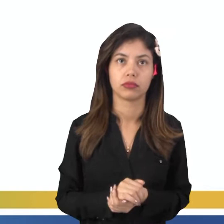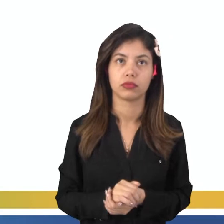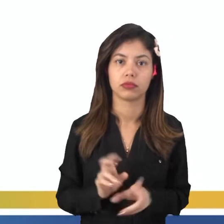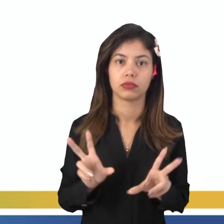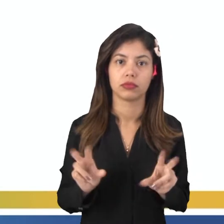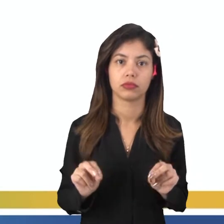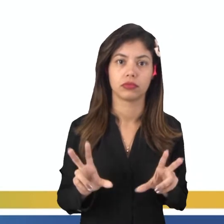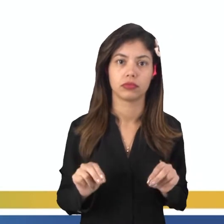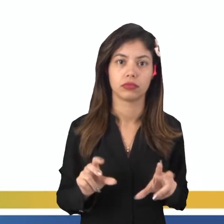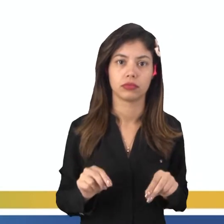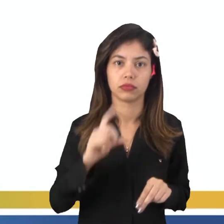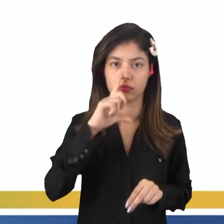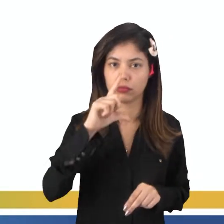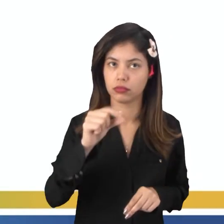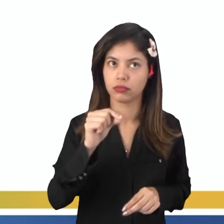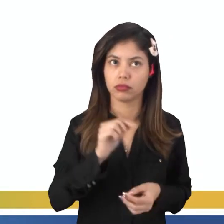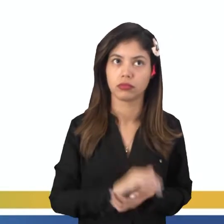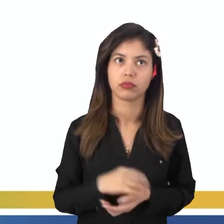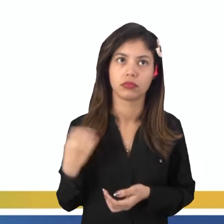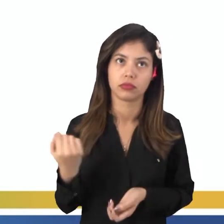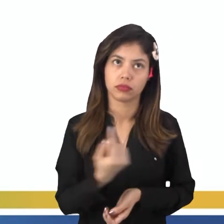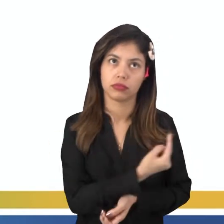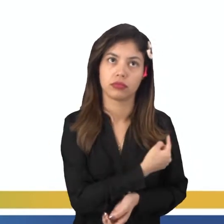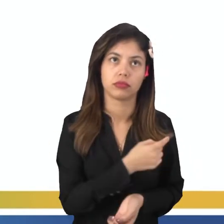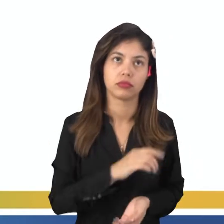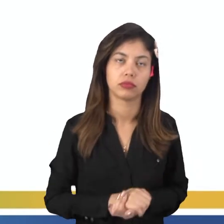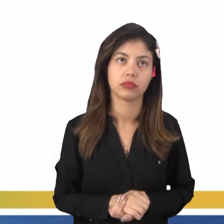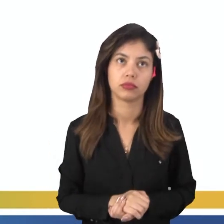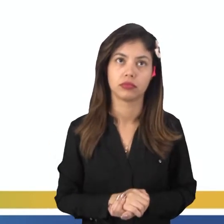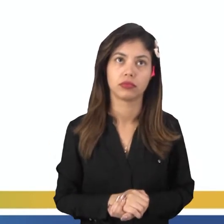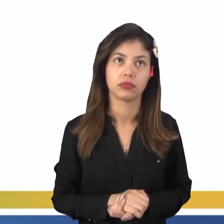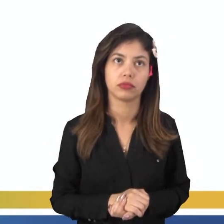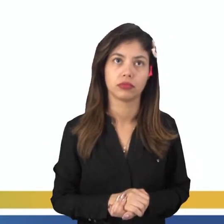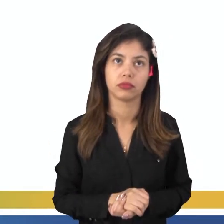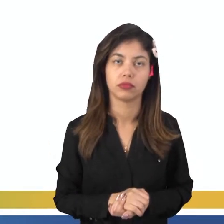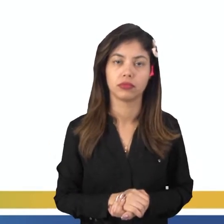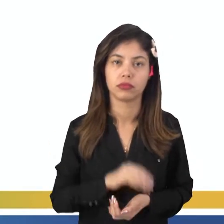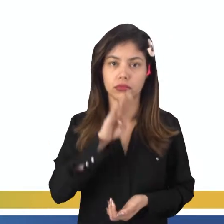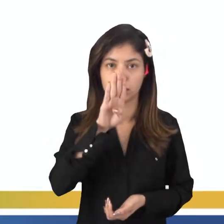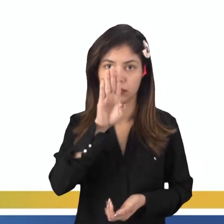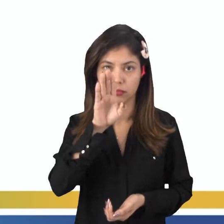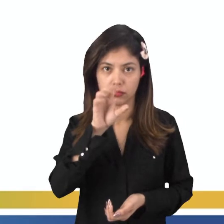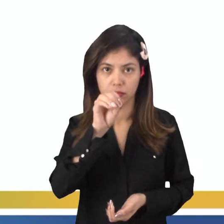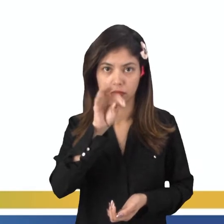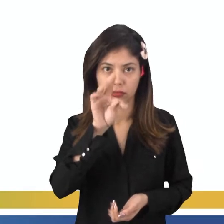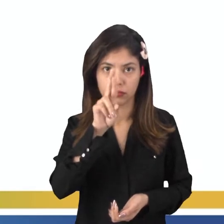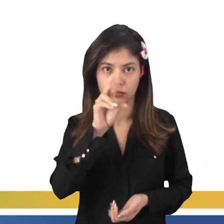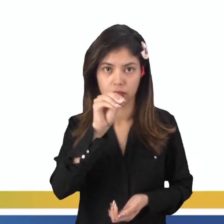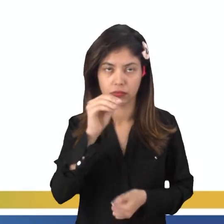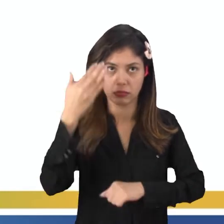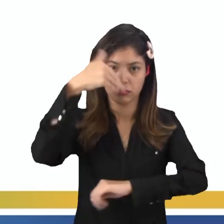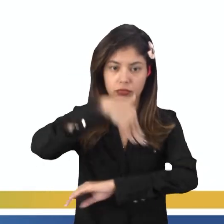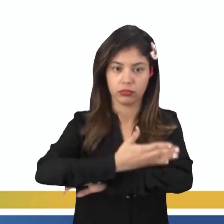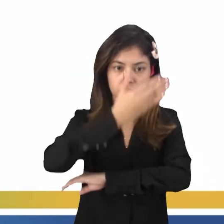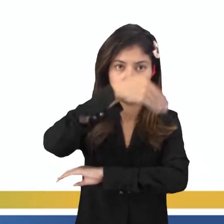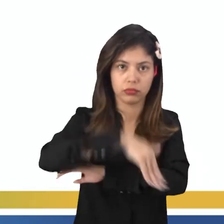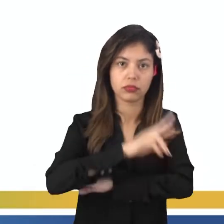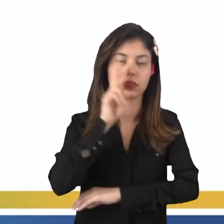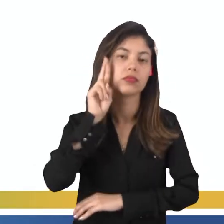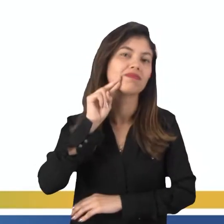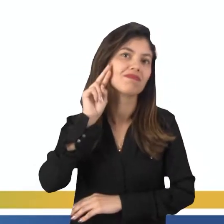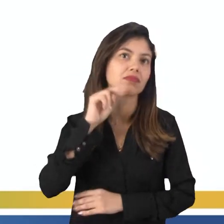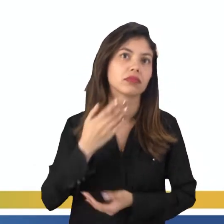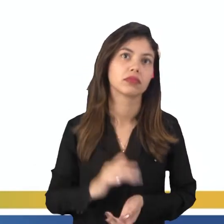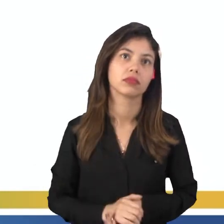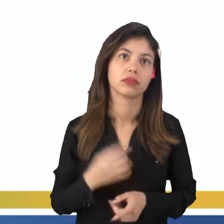gavião real, o próprio nosso golfinho, né, ou boto cor-de-rosa, né,